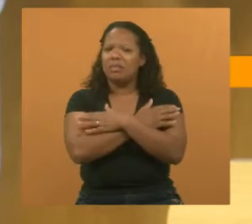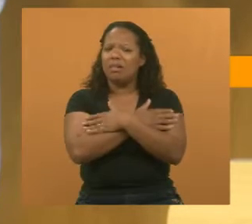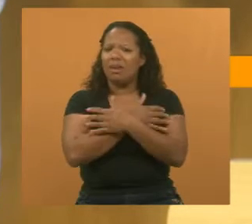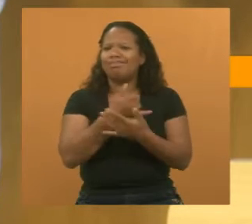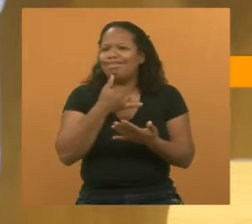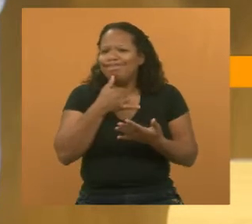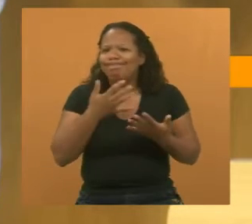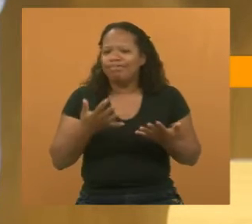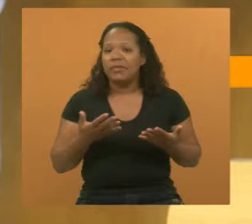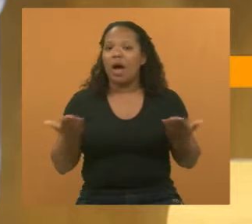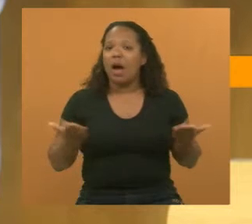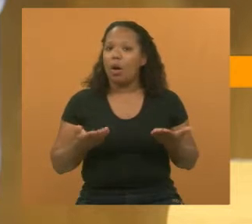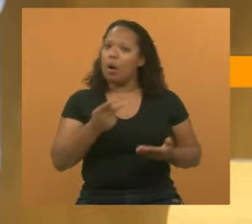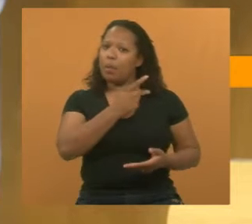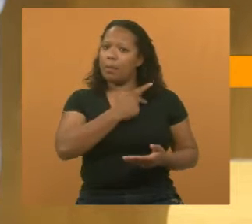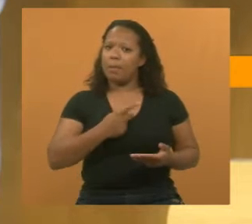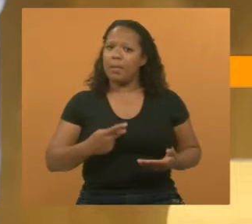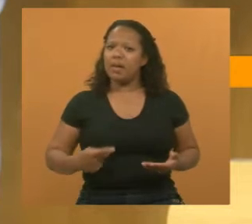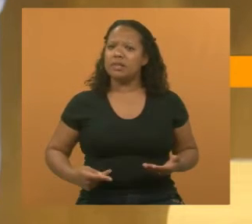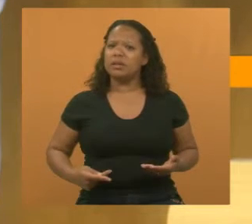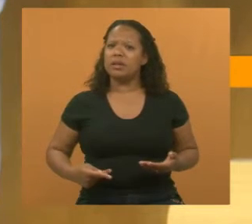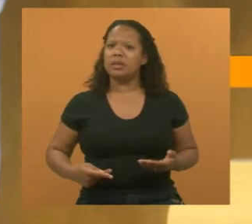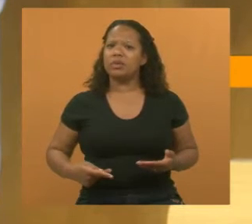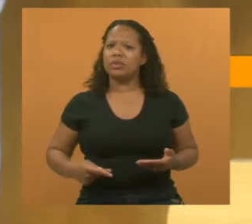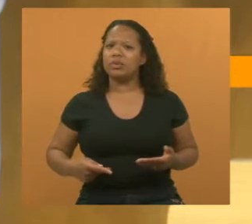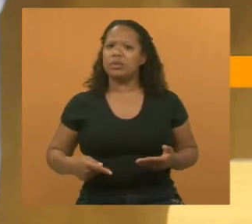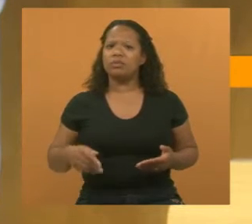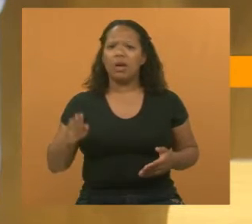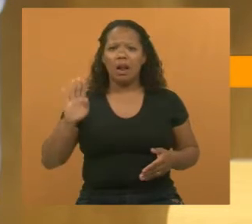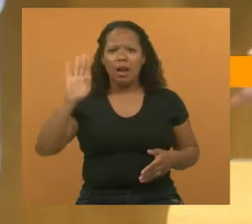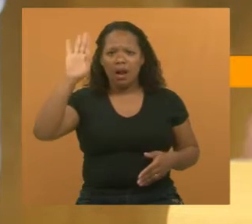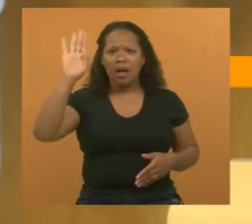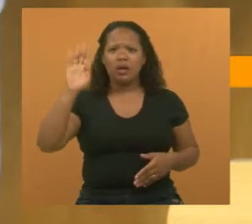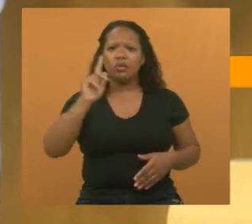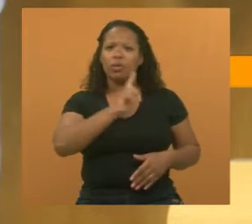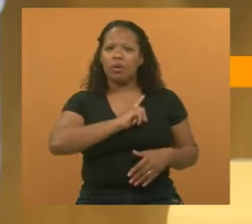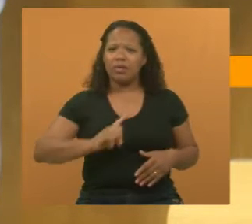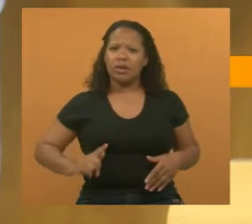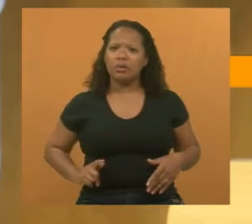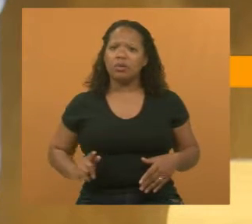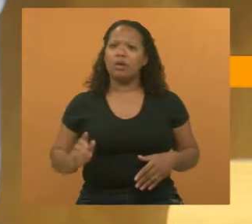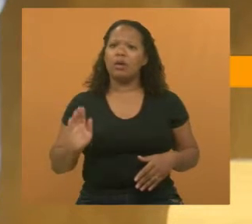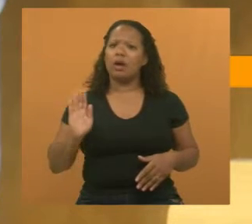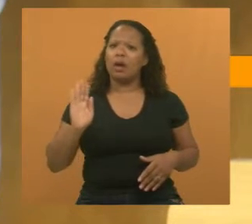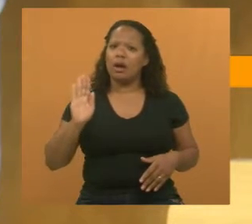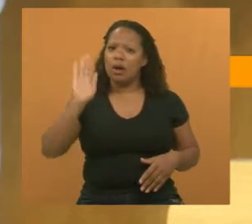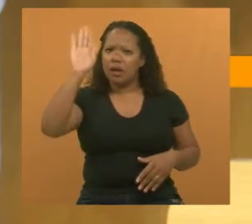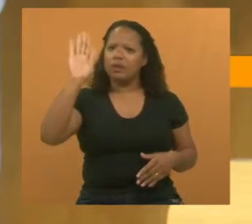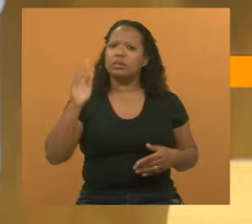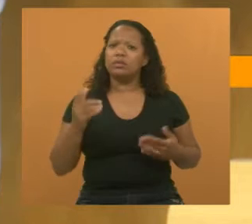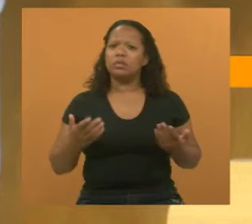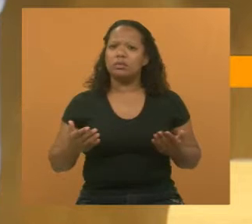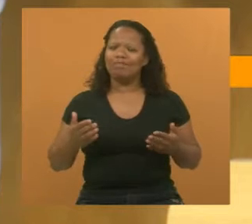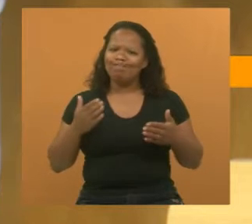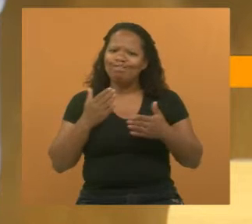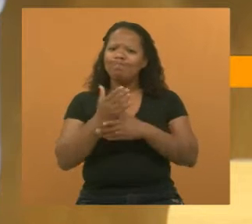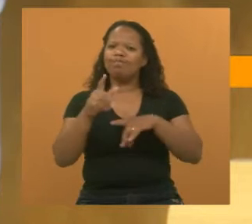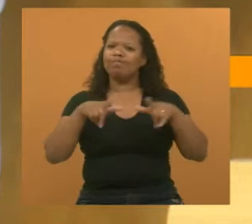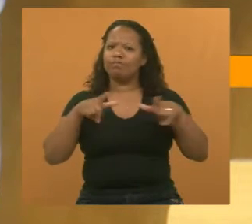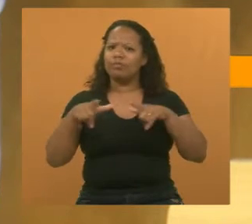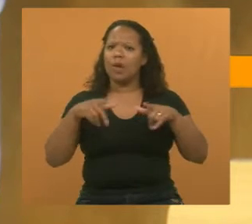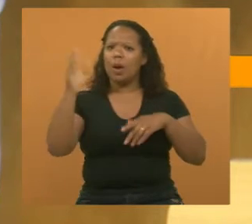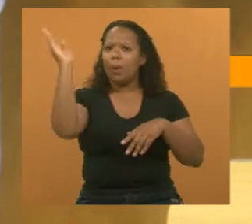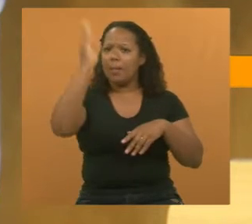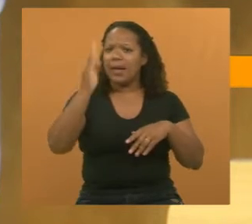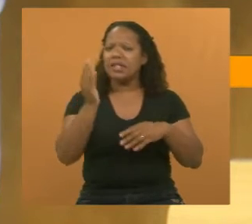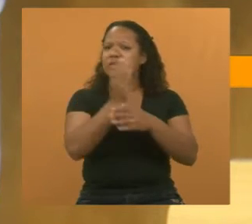hora de o presidente eleito e o governador eleito cumprir o seu programa de governo. Então é esse país que nós temos hoje, um país